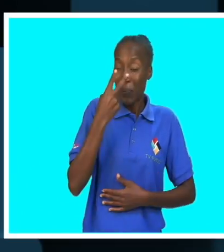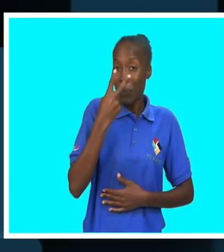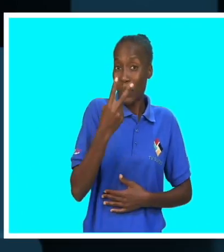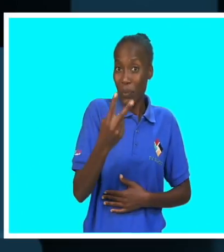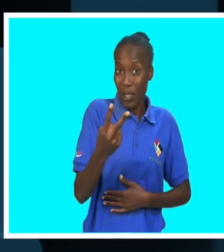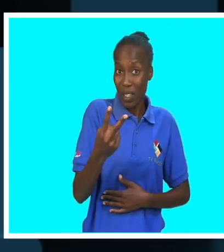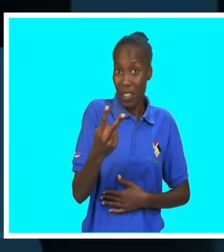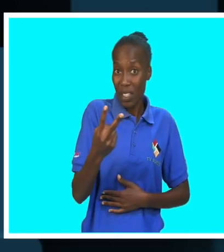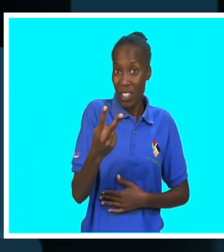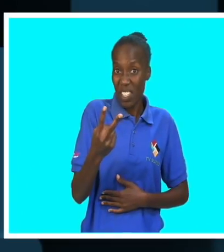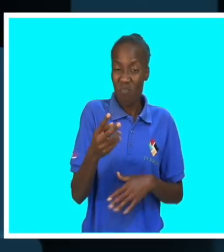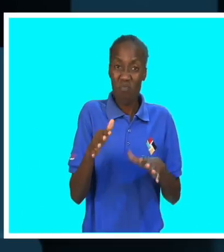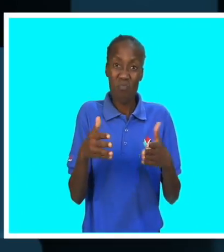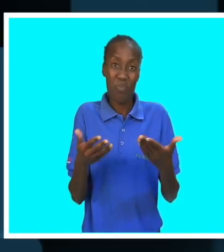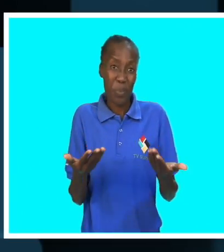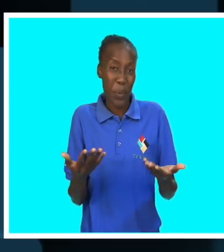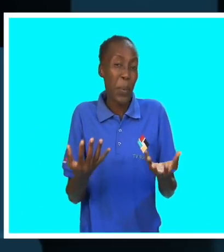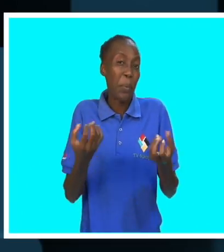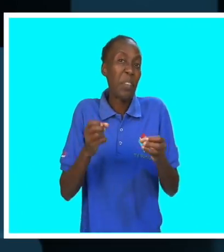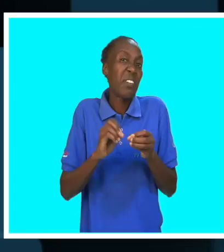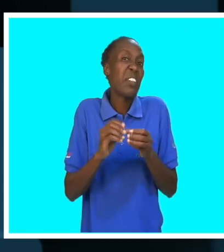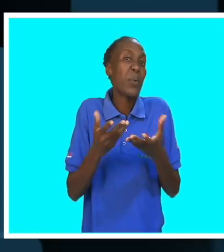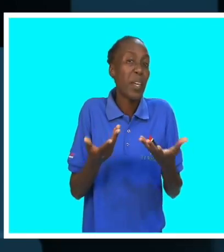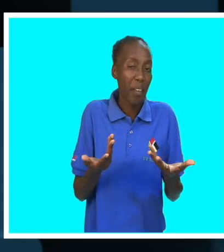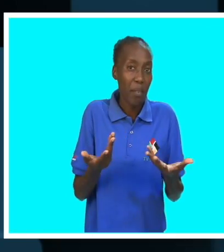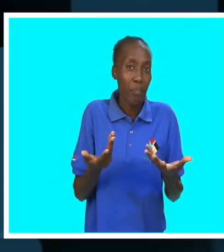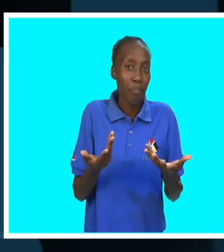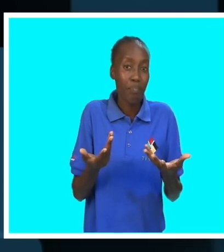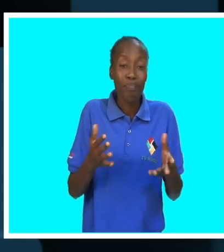Então, eu vi que não tinha nada a fazer.